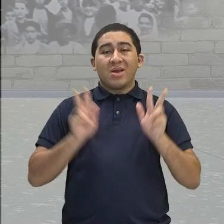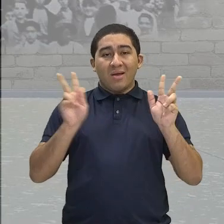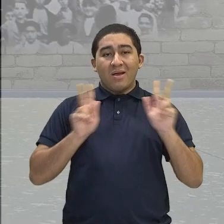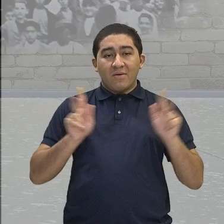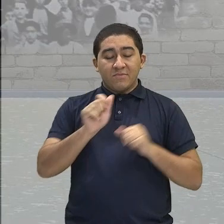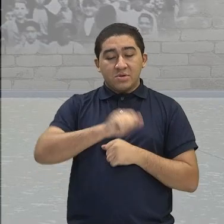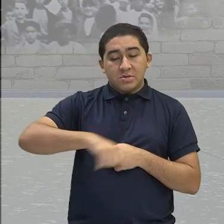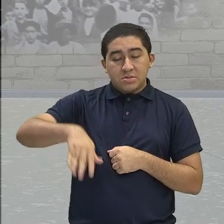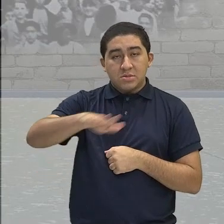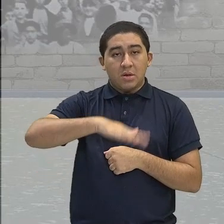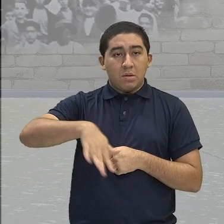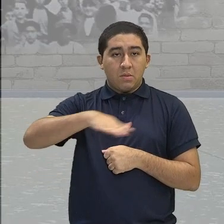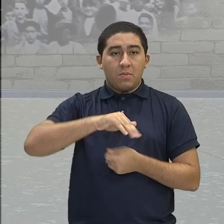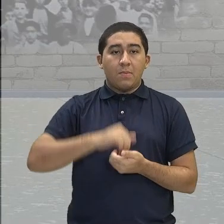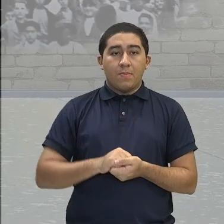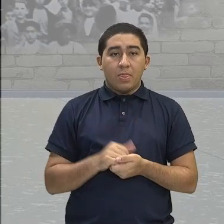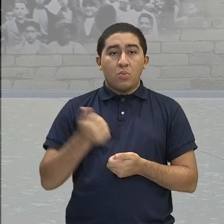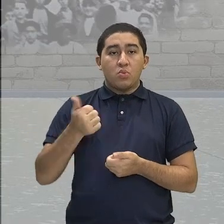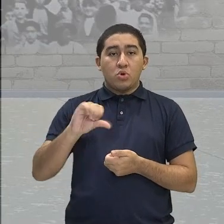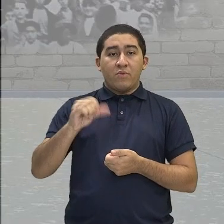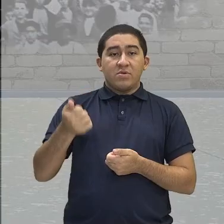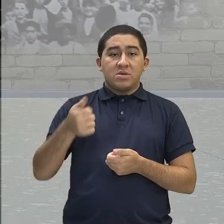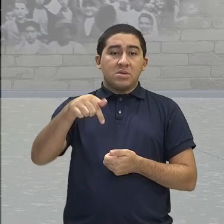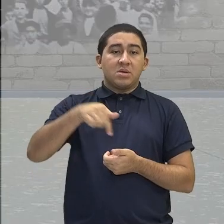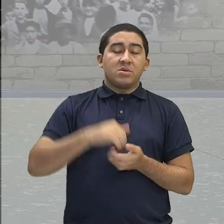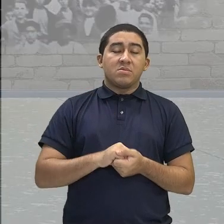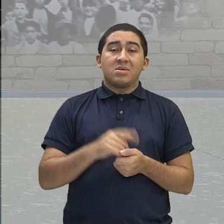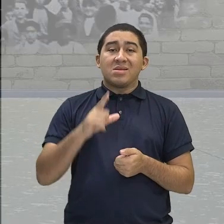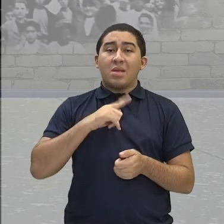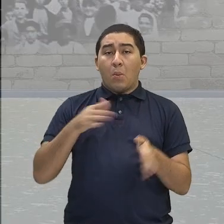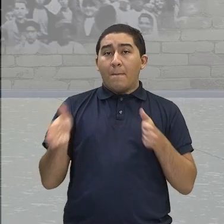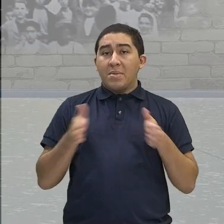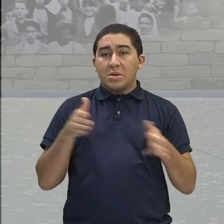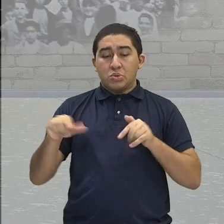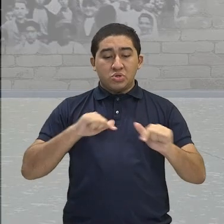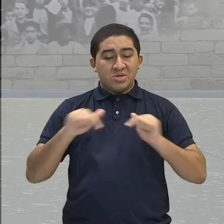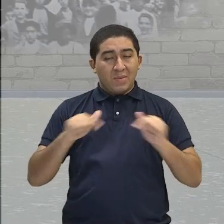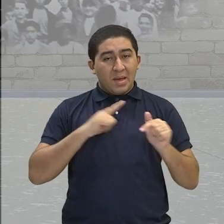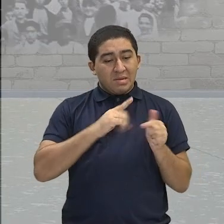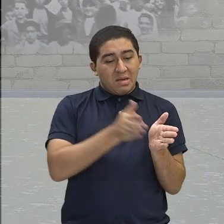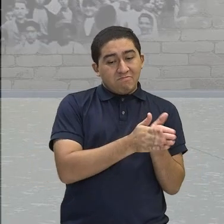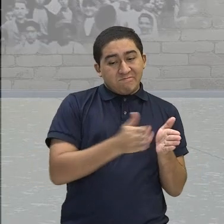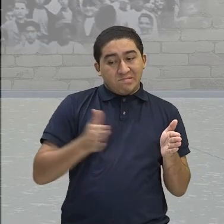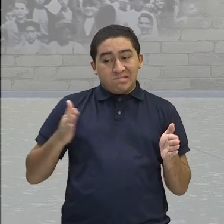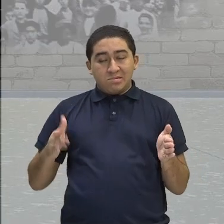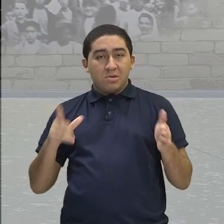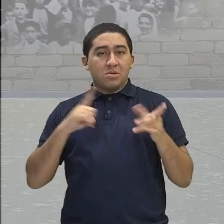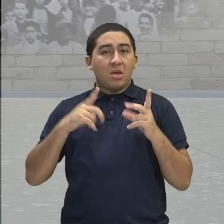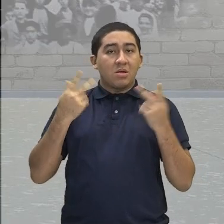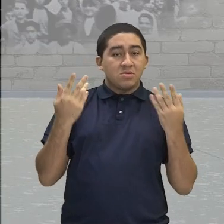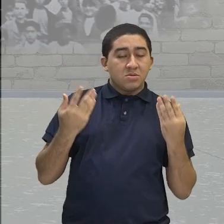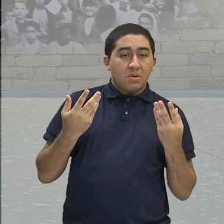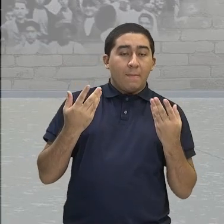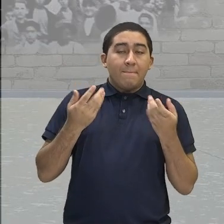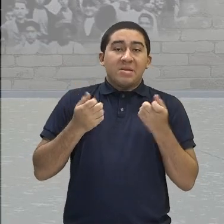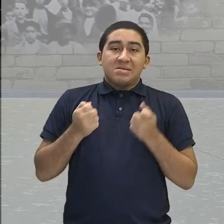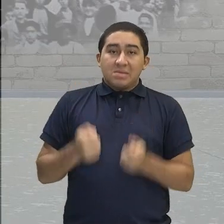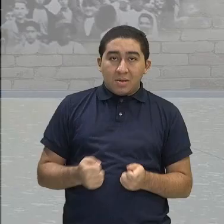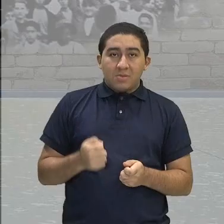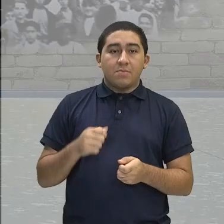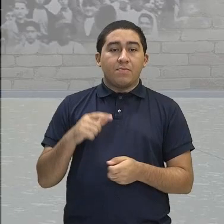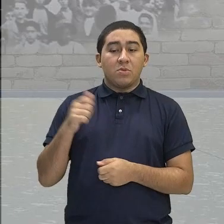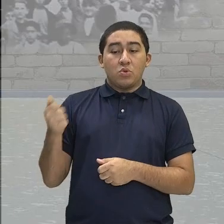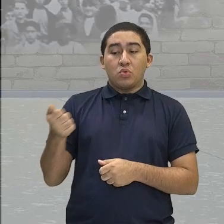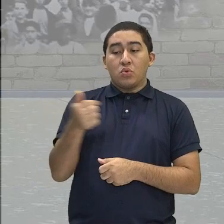1917, que tem como causas jornadas de trabalho longas e exaustivas, trabalhavam em torno de 12